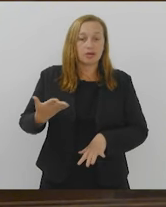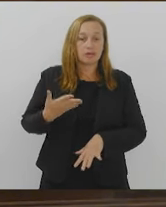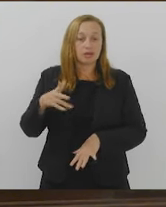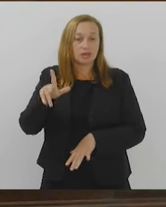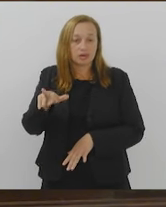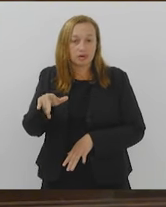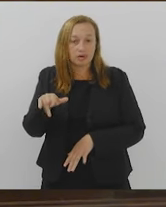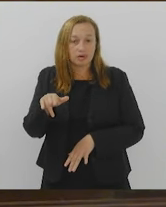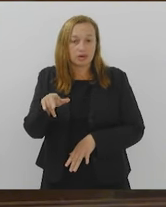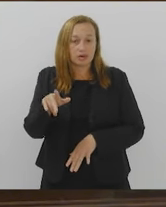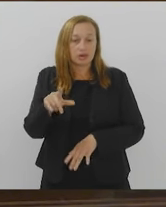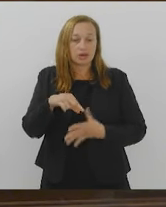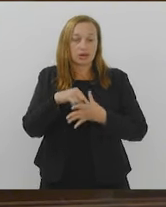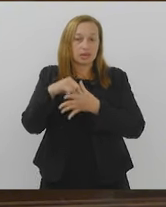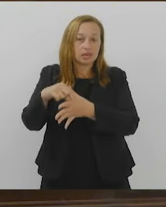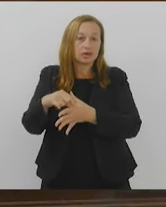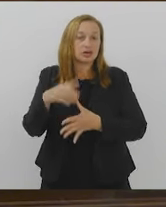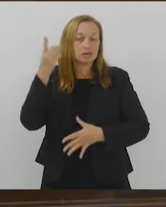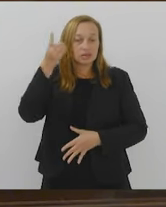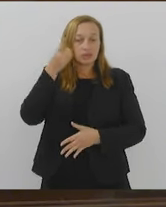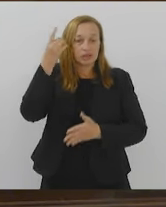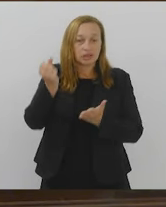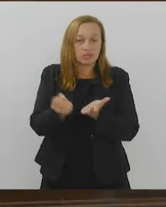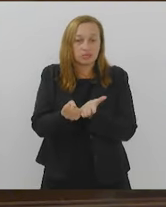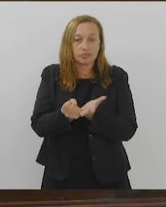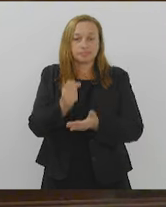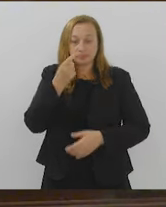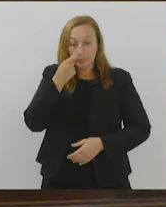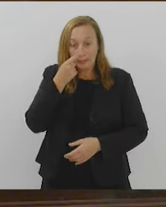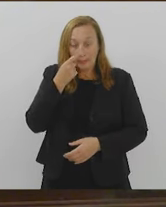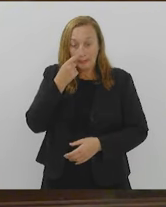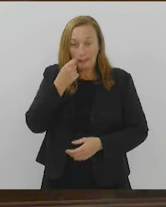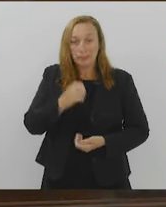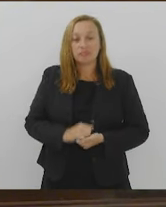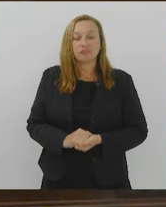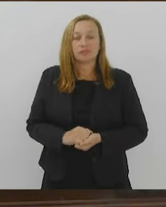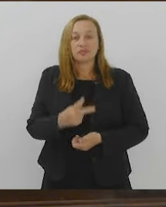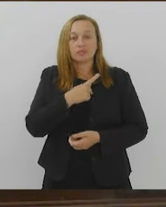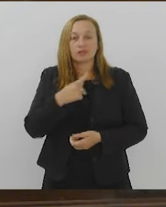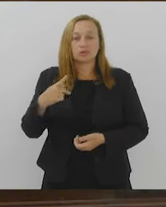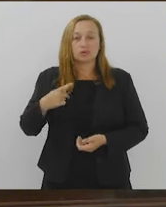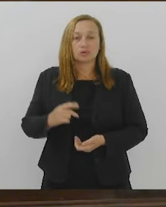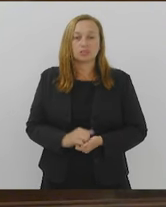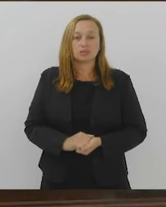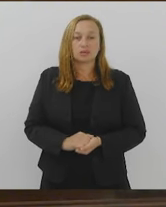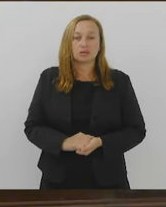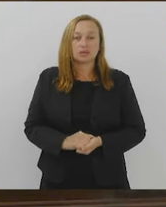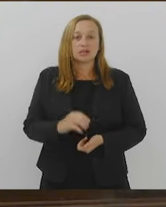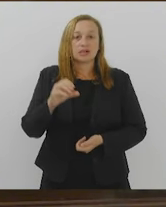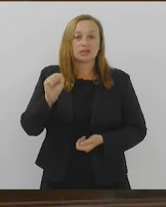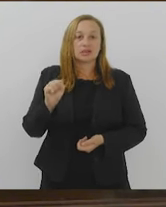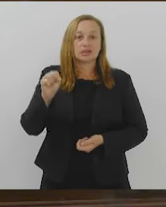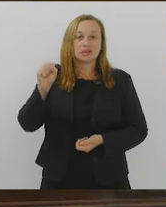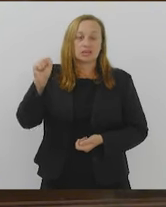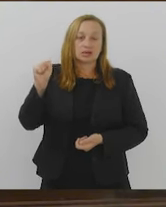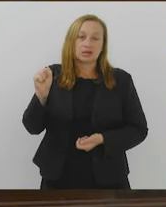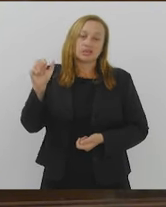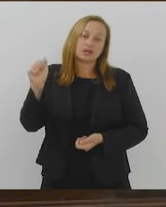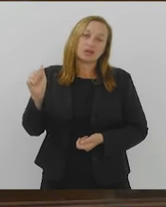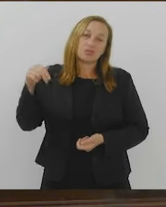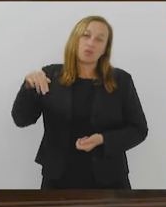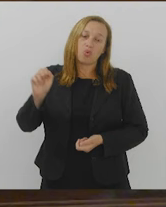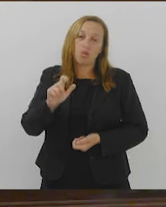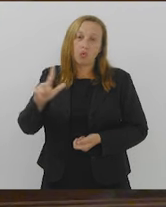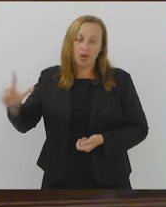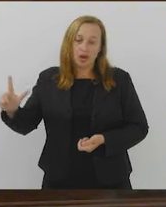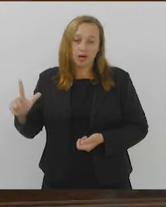querido líder, deputado Samuel Malafaia, o nosso querido pastor Samuel Câmara, querido Renato de